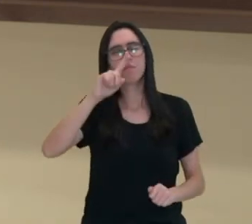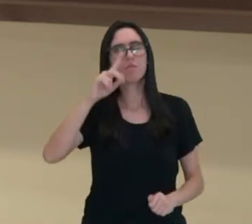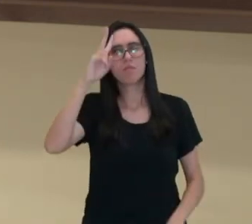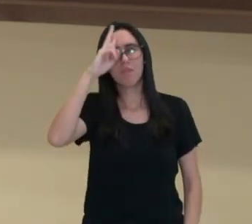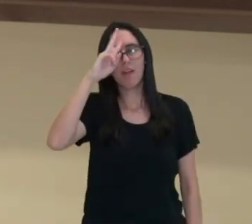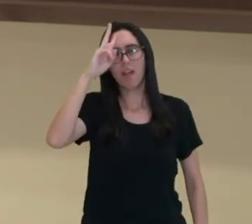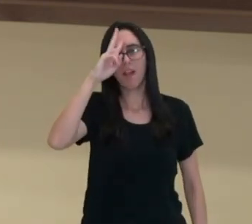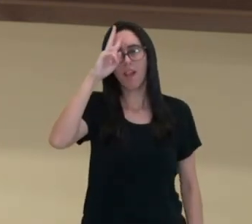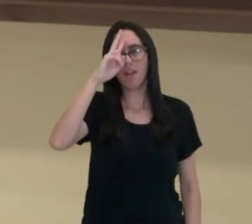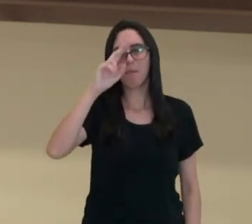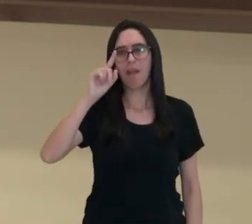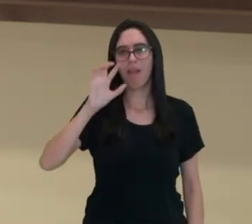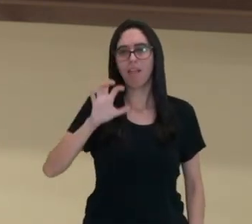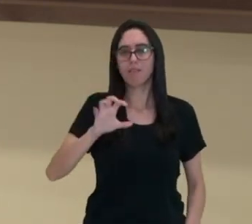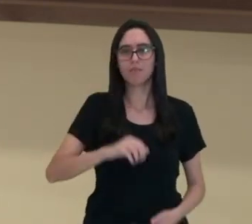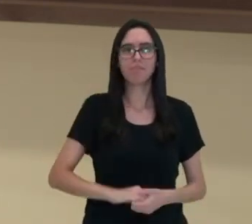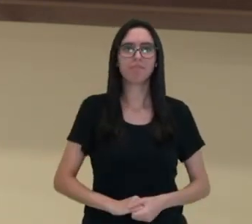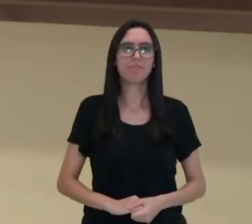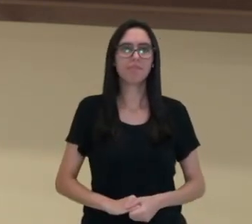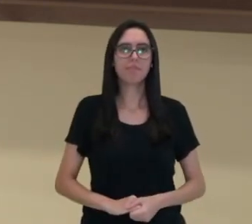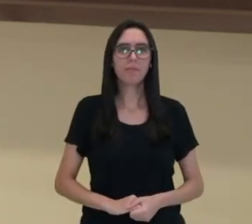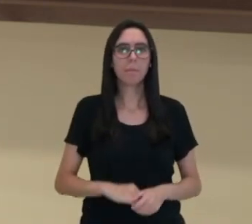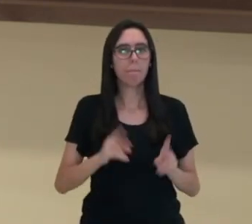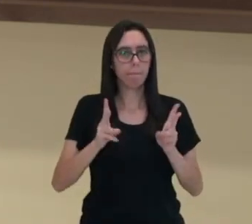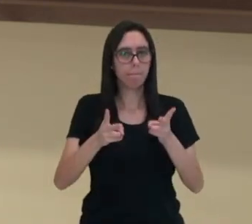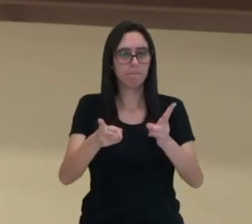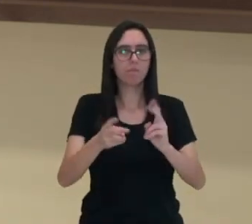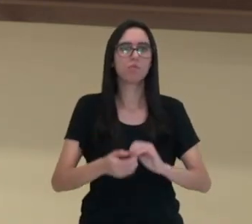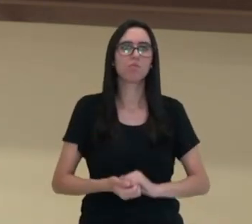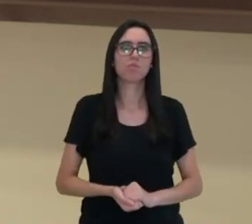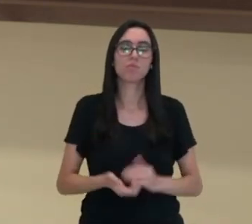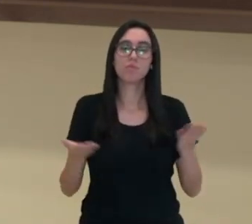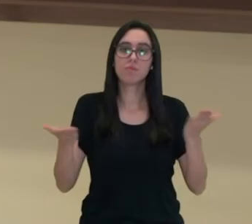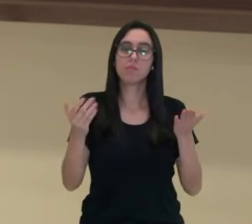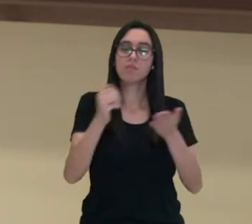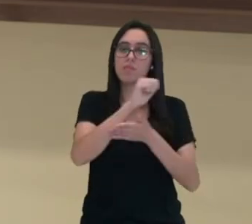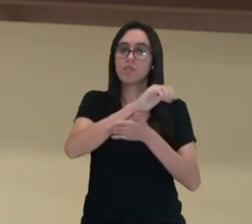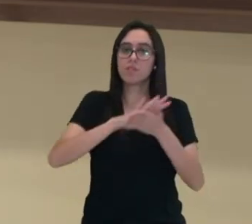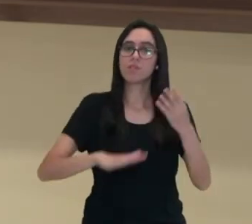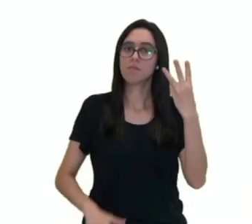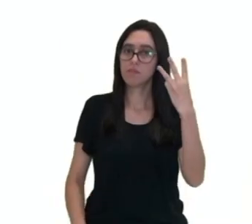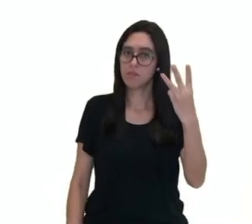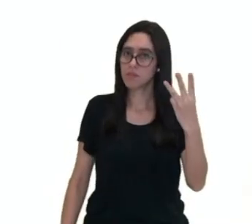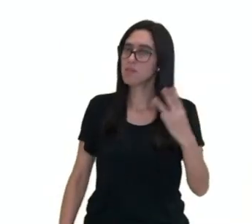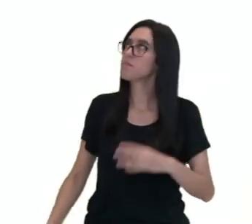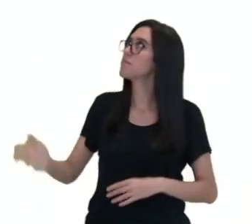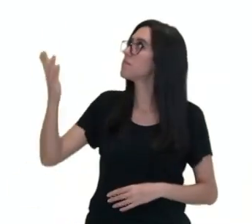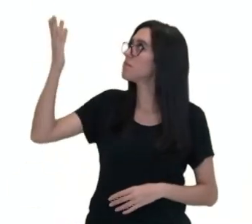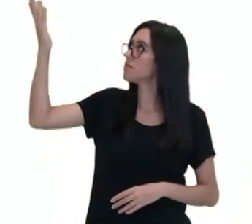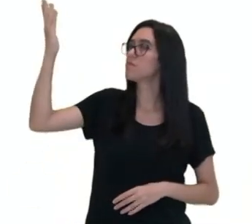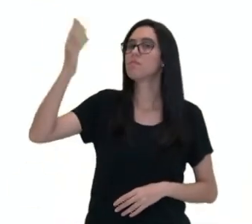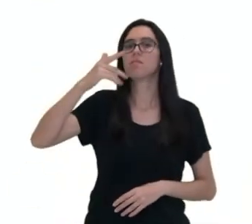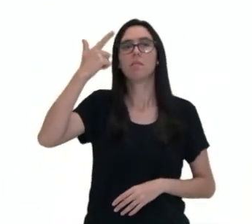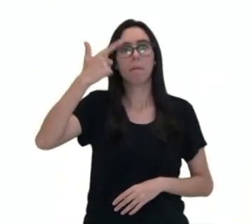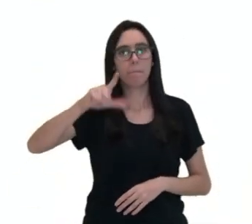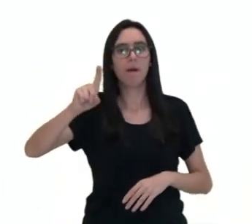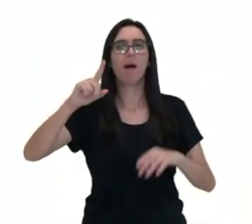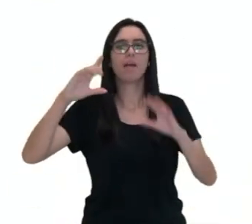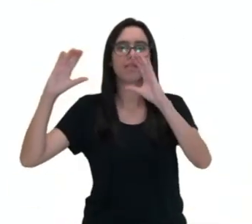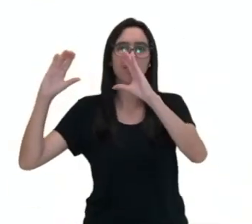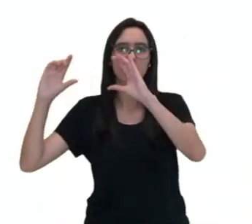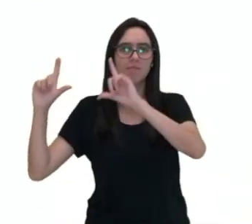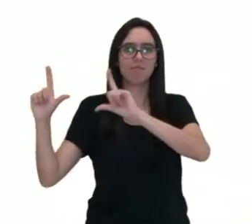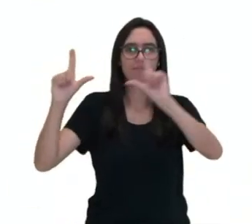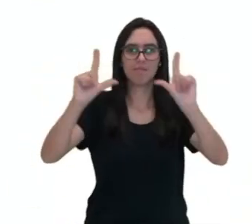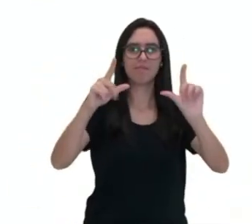é sinestesia, ok? Continuando então, vamos para a nossa terceira atividade. A gente trouxe mais um fragmento do conto que diz